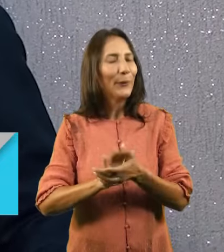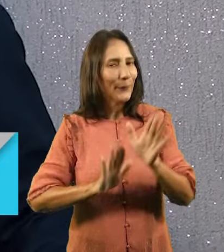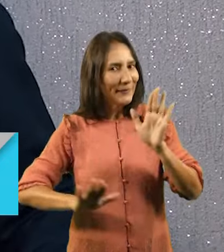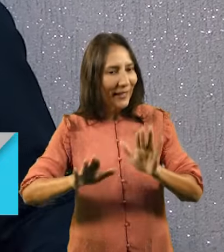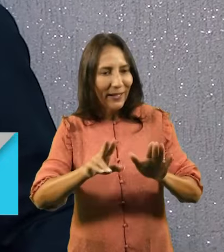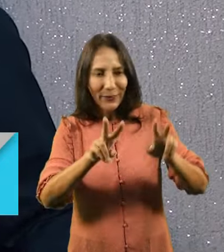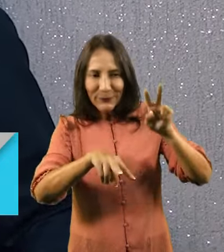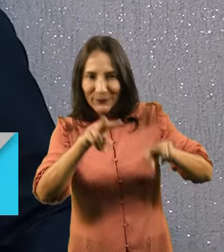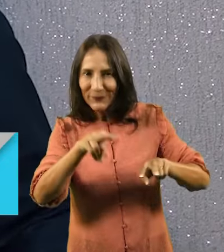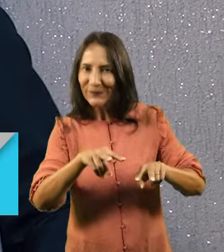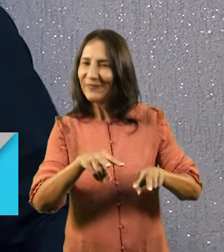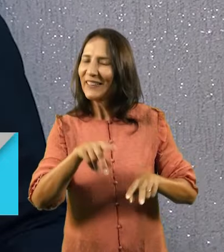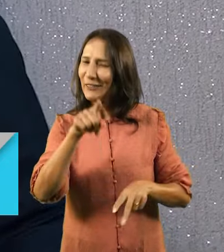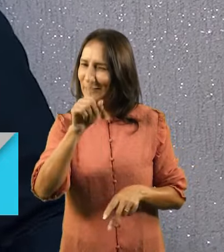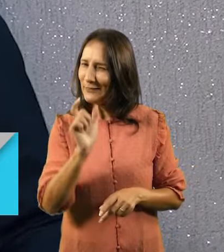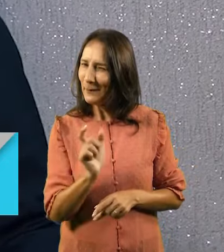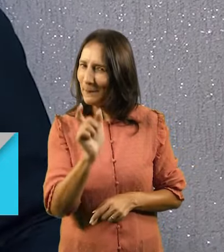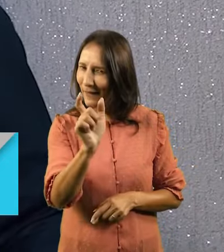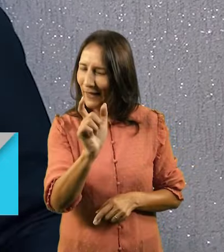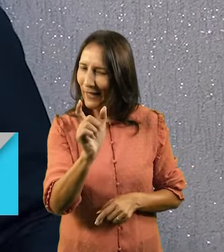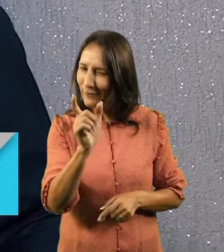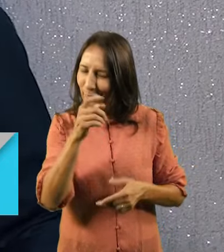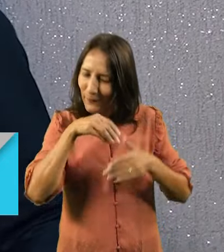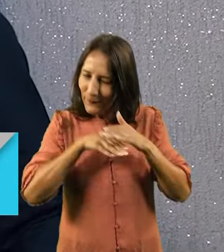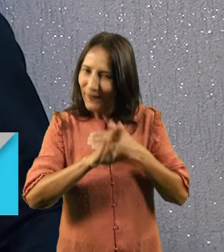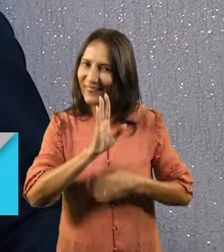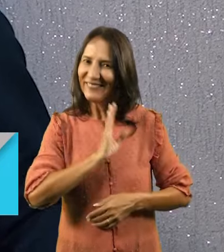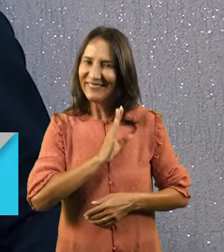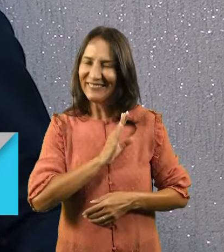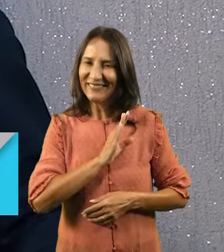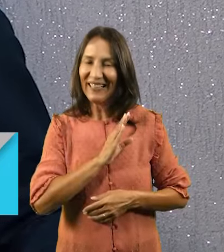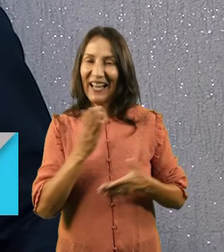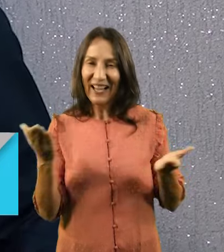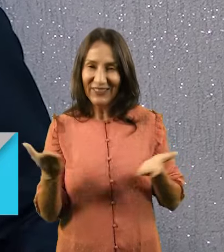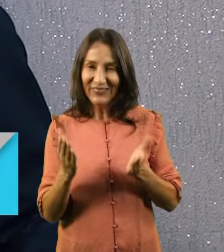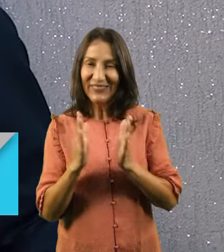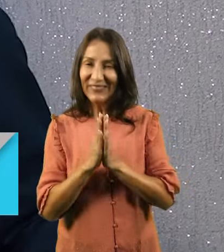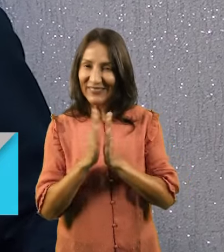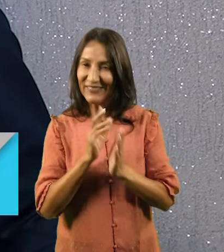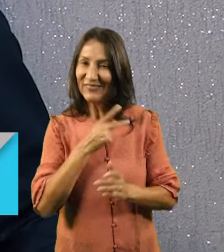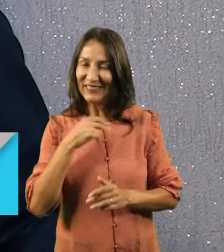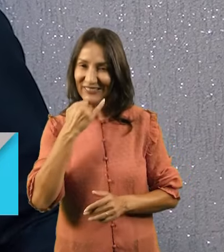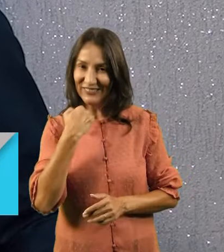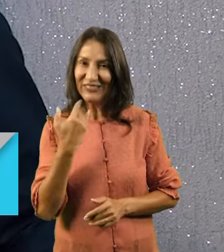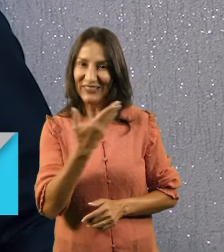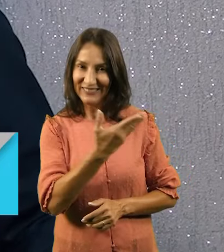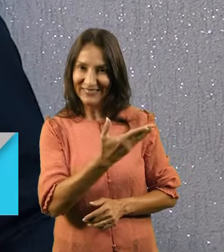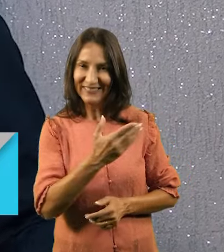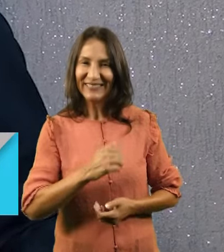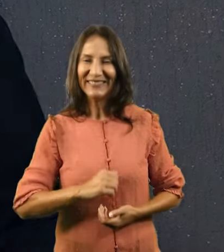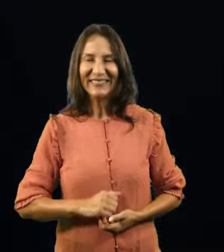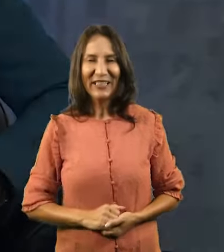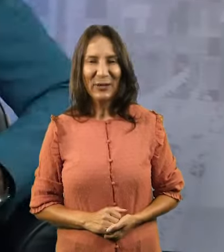abençoe. Fique com esta palavra aí para o seu coração e nós vamos ter uma oração aí agora com o pastor Jorge Linhares.